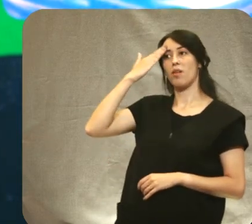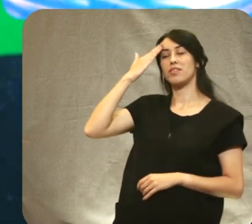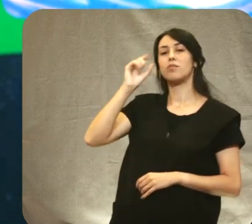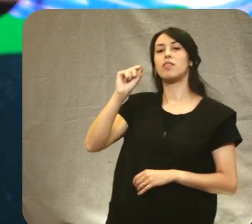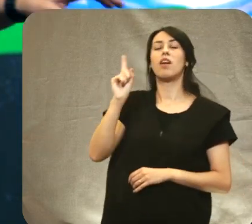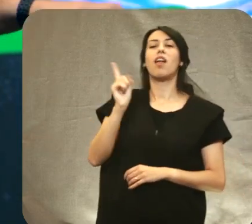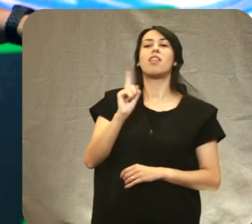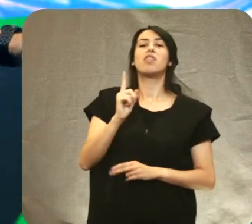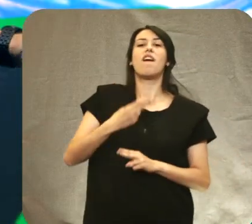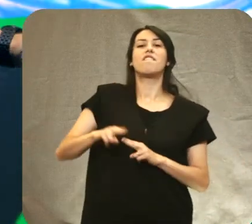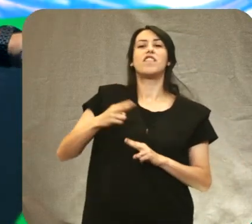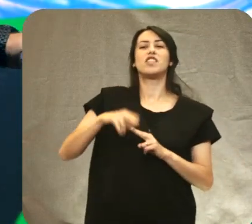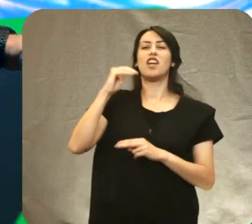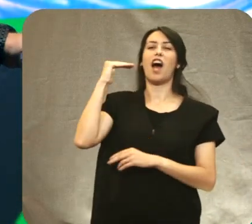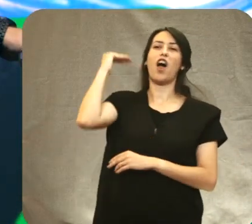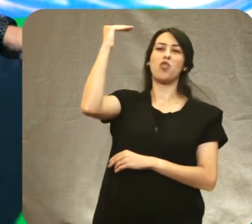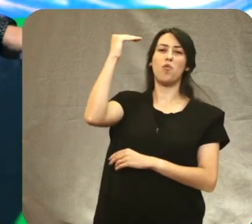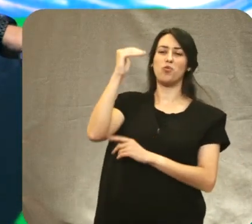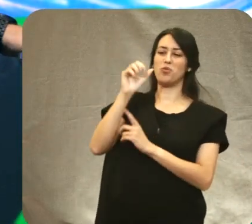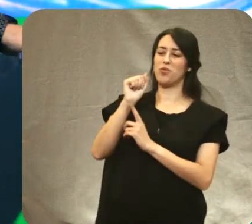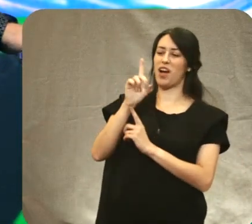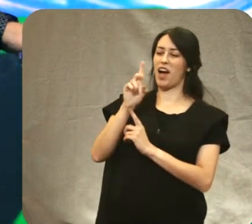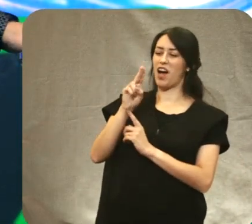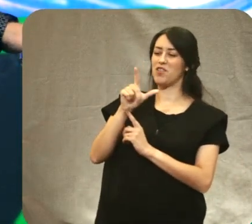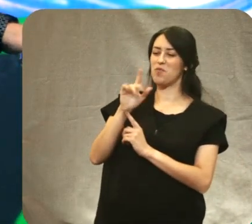é adulto.